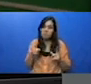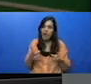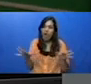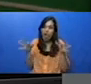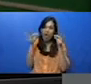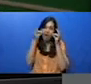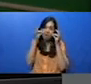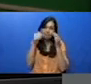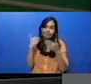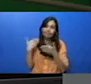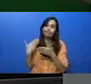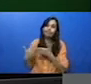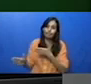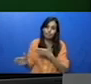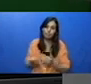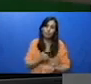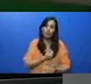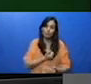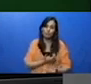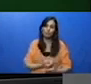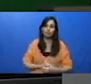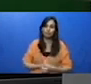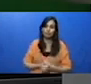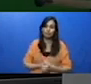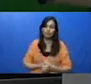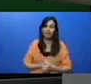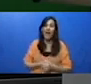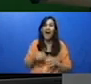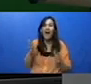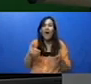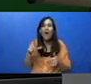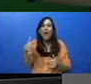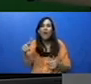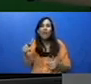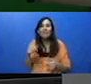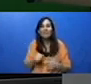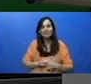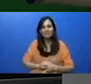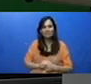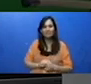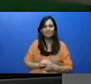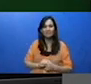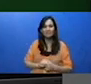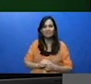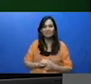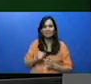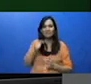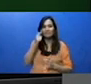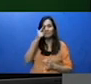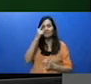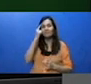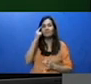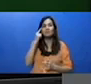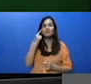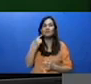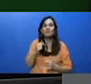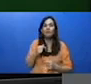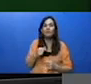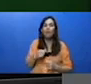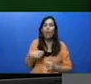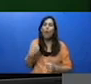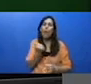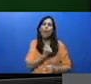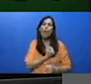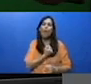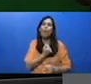perdeu um ponto. Então, agora vamos analisar o próximo, tá bom? Olha lá, número da